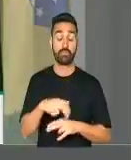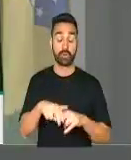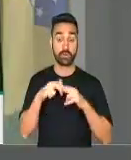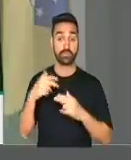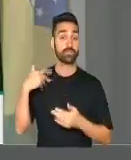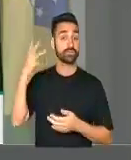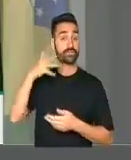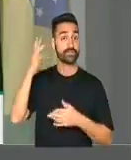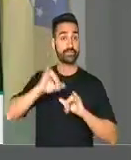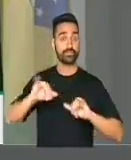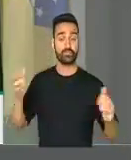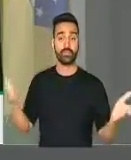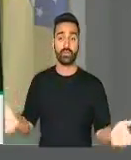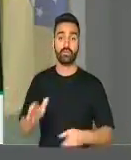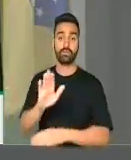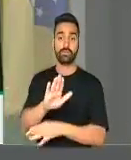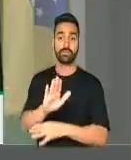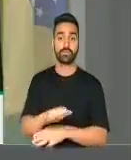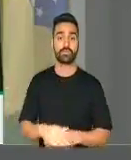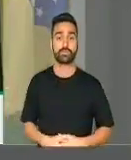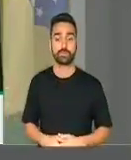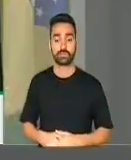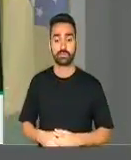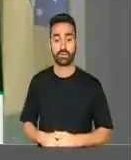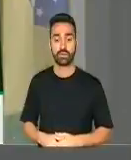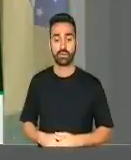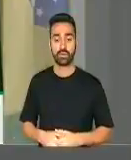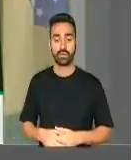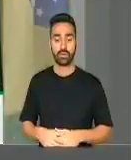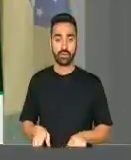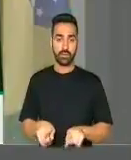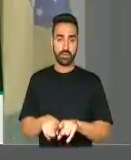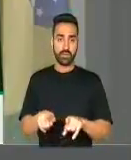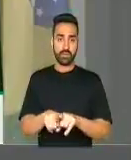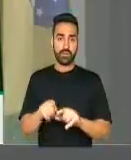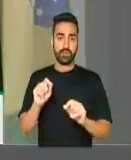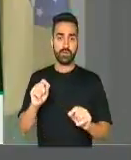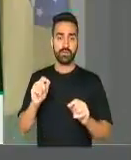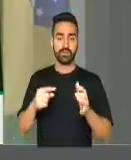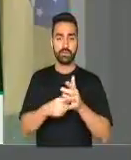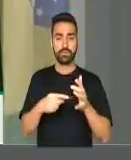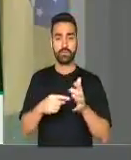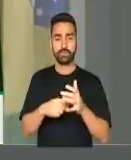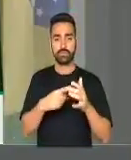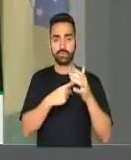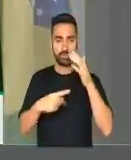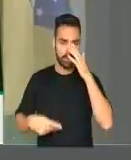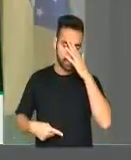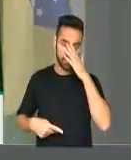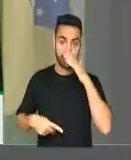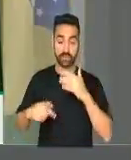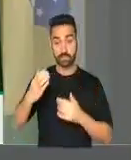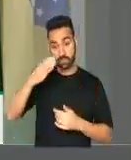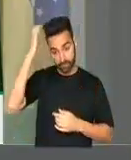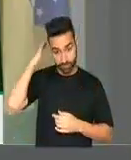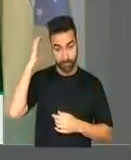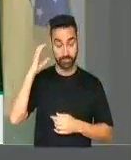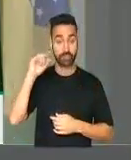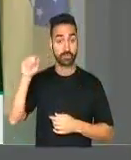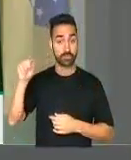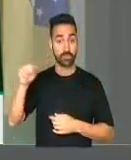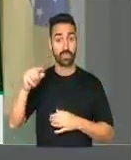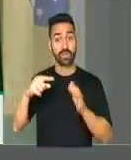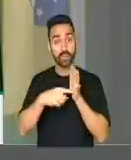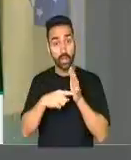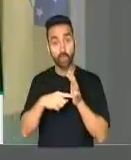nessa tarde mas ao mesmo tempo nós vemos atrelado a isso uma denúncia do Presidente da República uma denúncia que tem